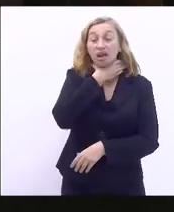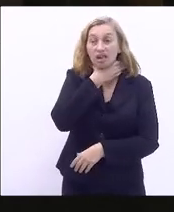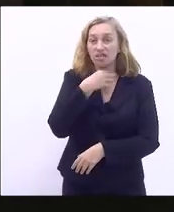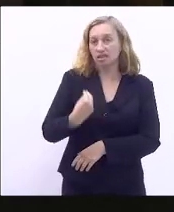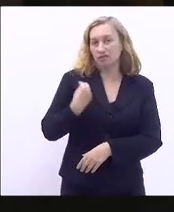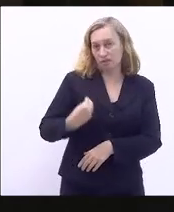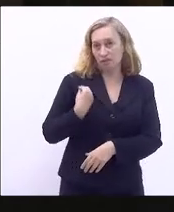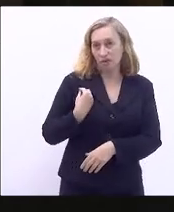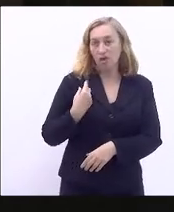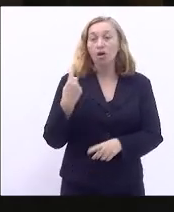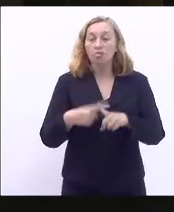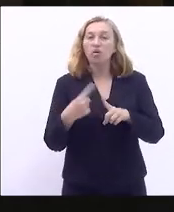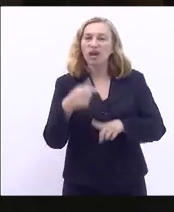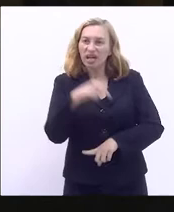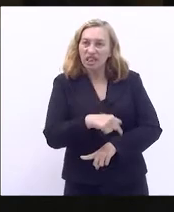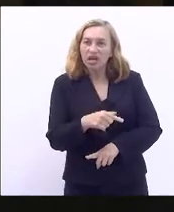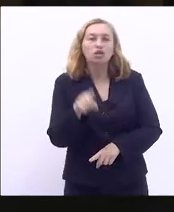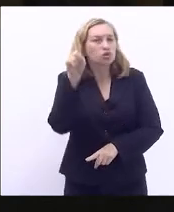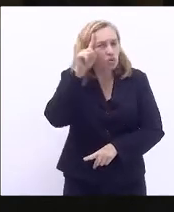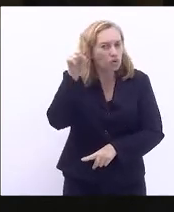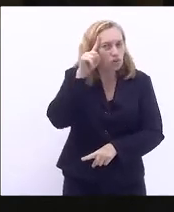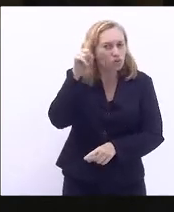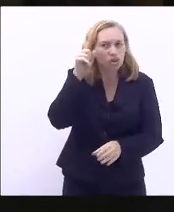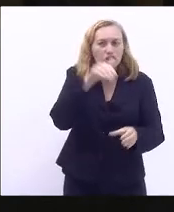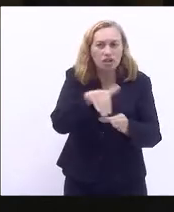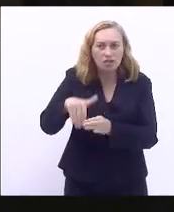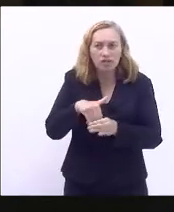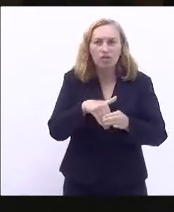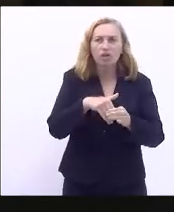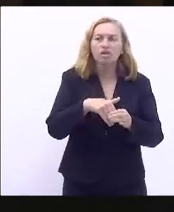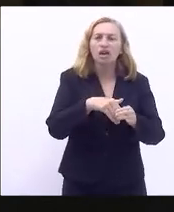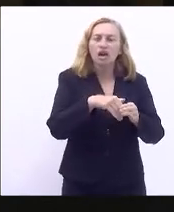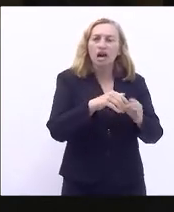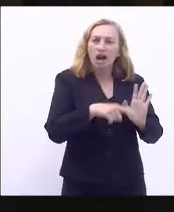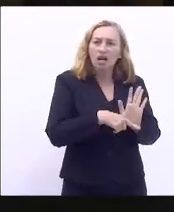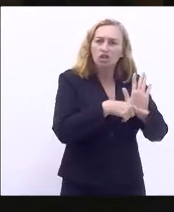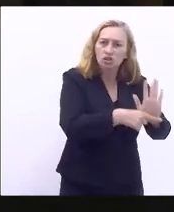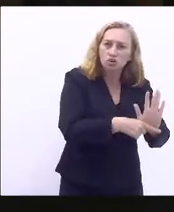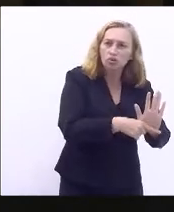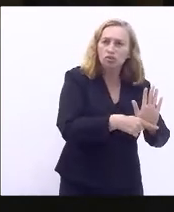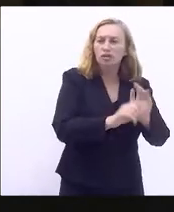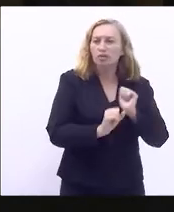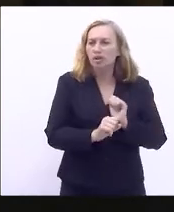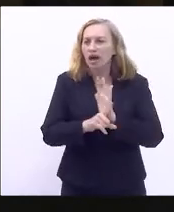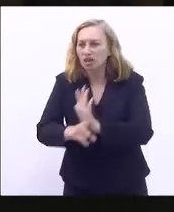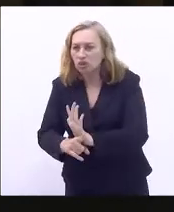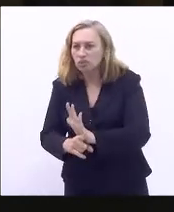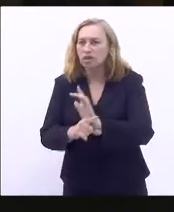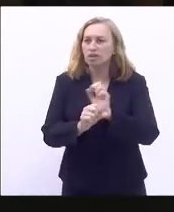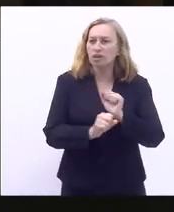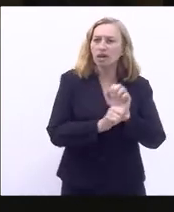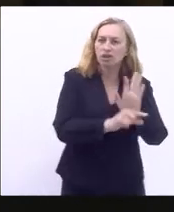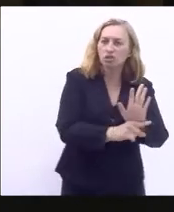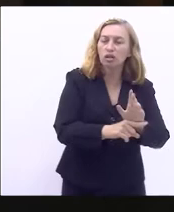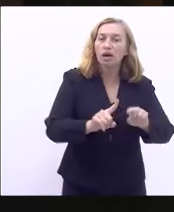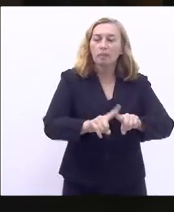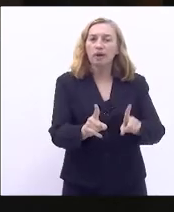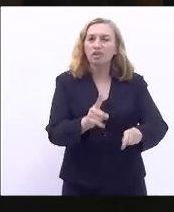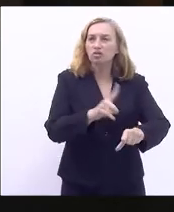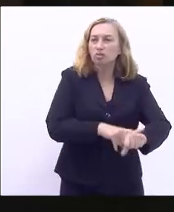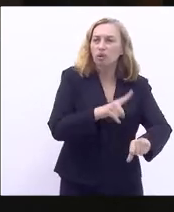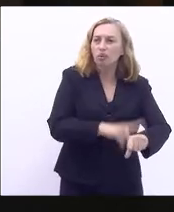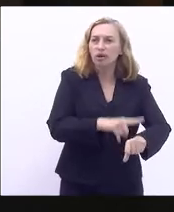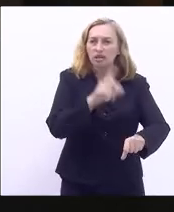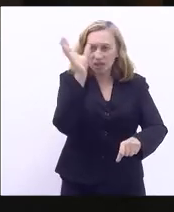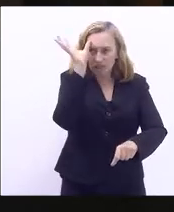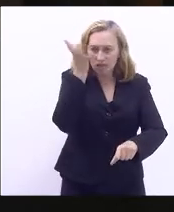Porque aqui a gente diariamente vota benefício para aumentar a bolsa daquilo, bolsa disso, mas na hora que tem que enfrentar aqui o aumento